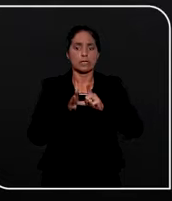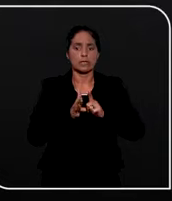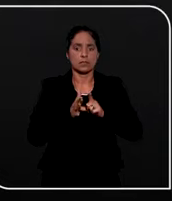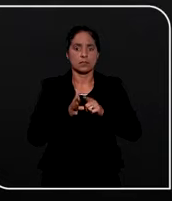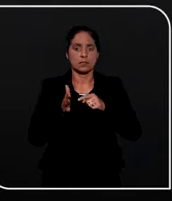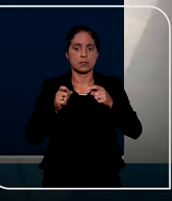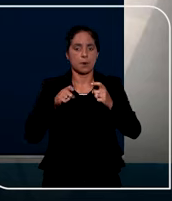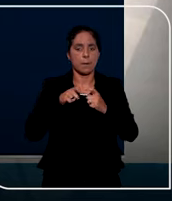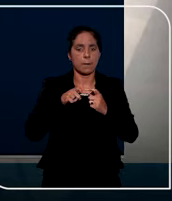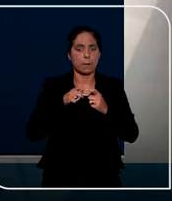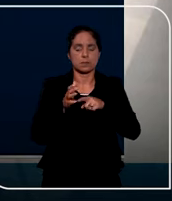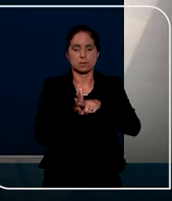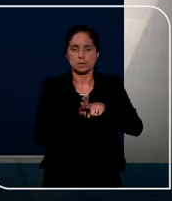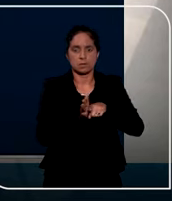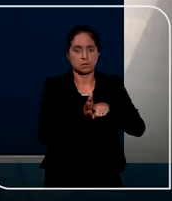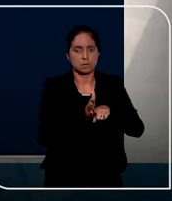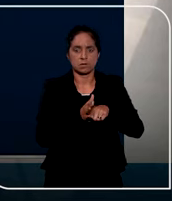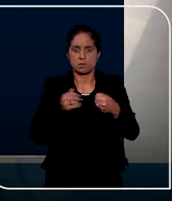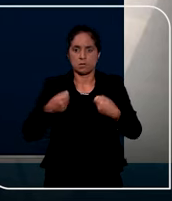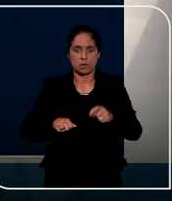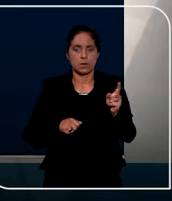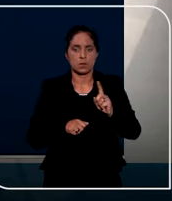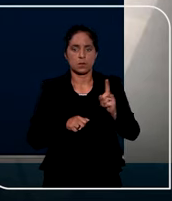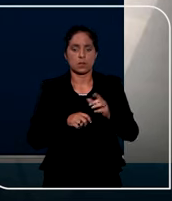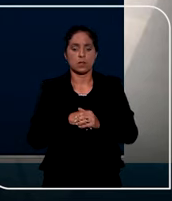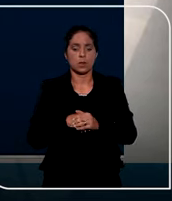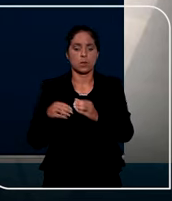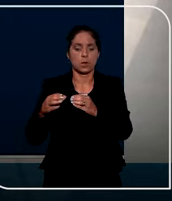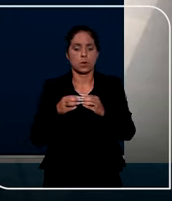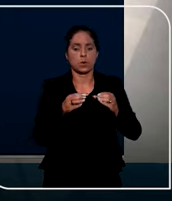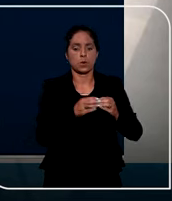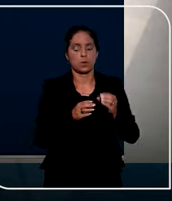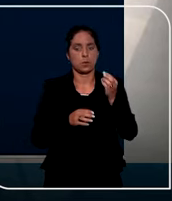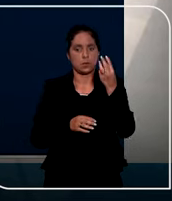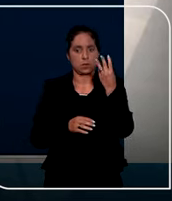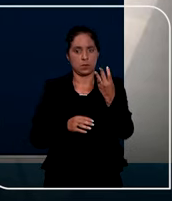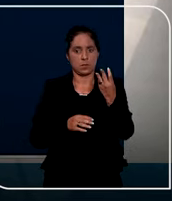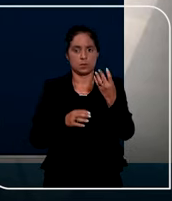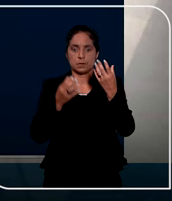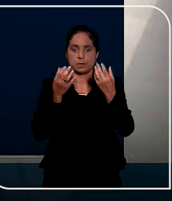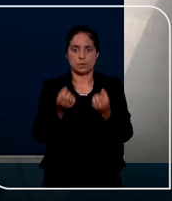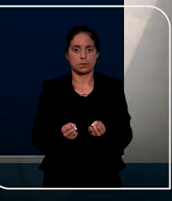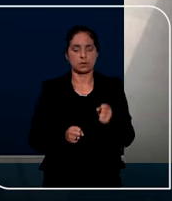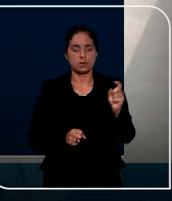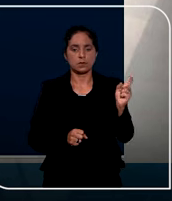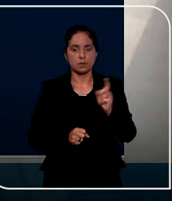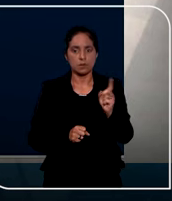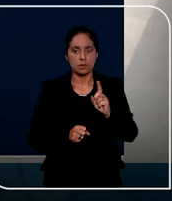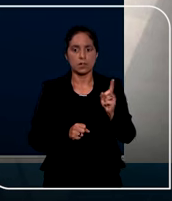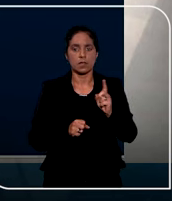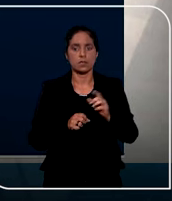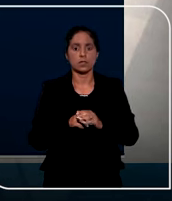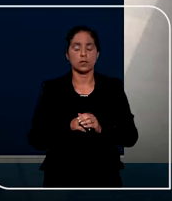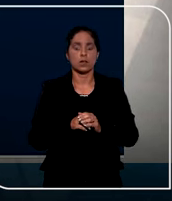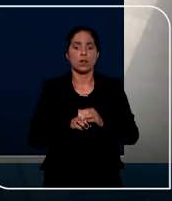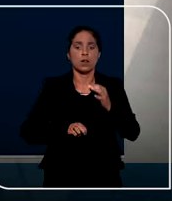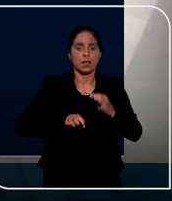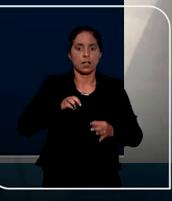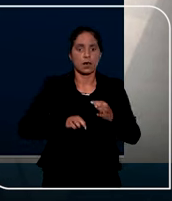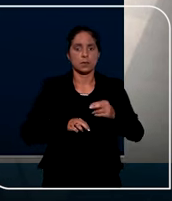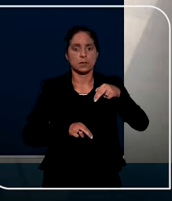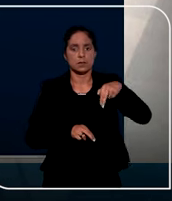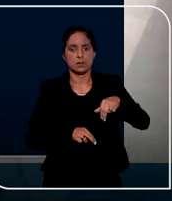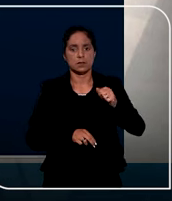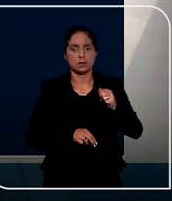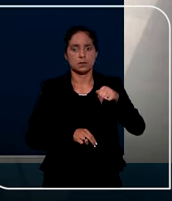de exames médicos o colegiado da terceira turma negou o provimento ao recurso a relatora do caso ministra Nancy Andri